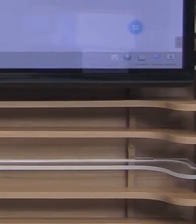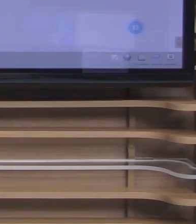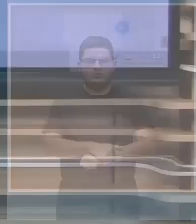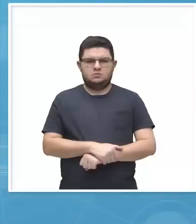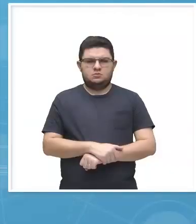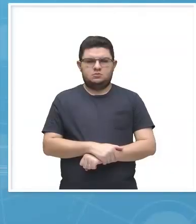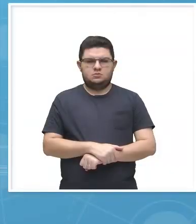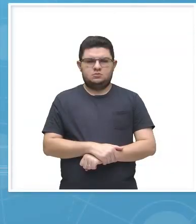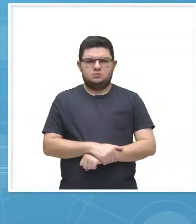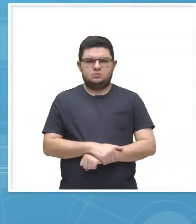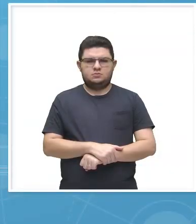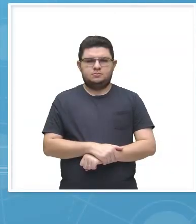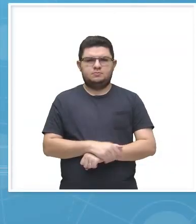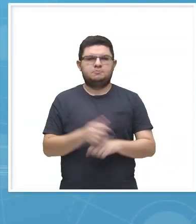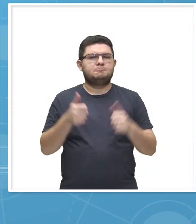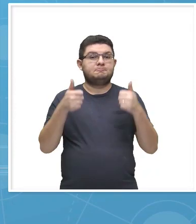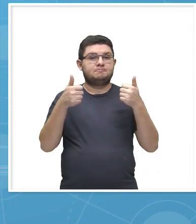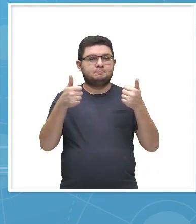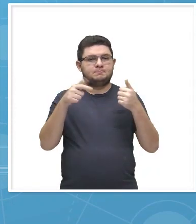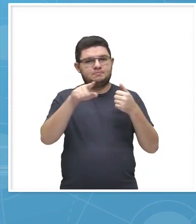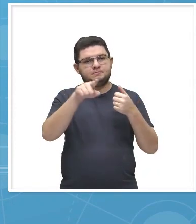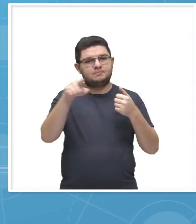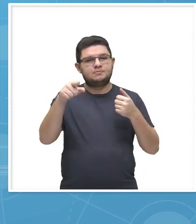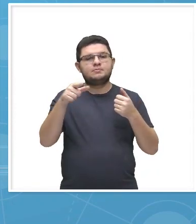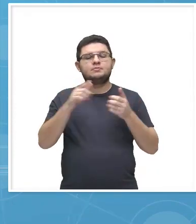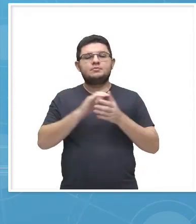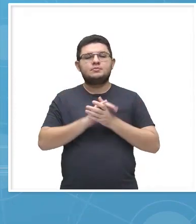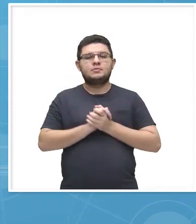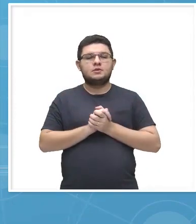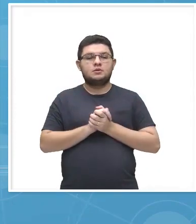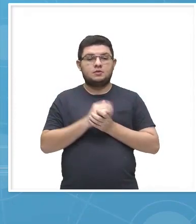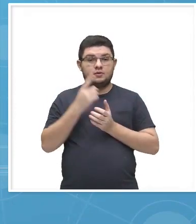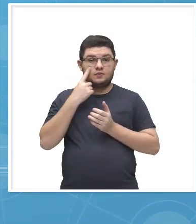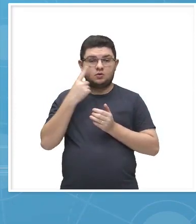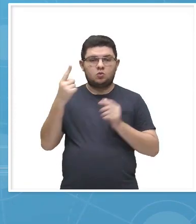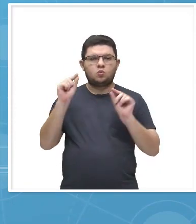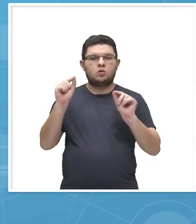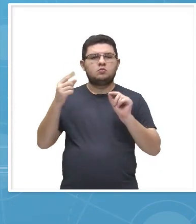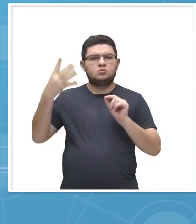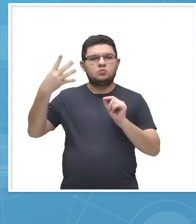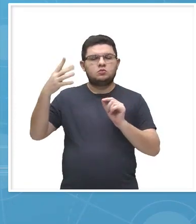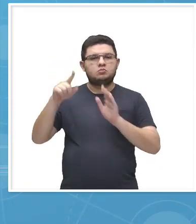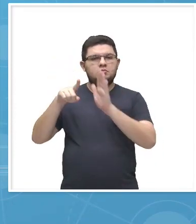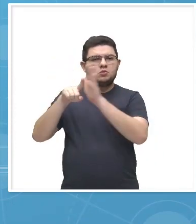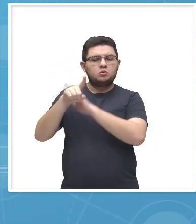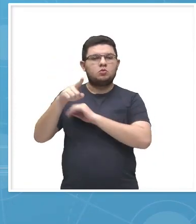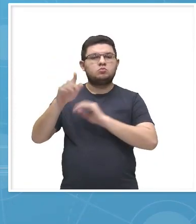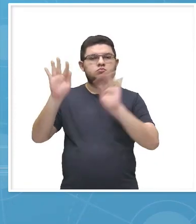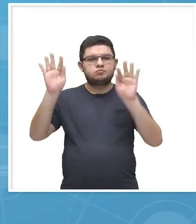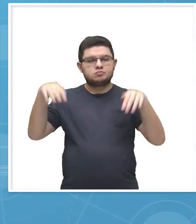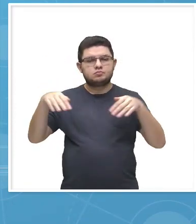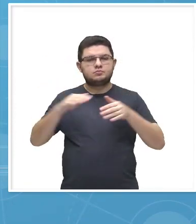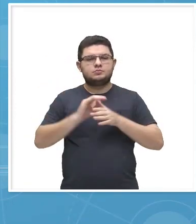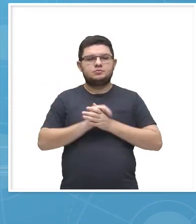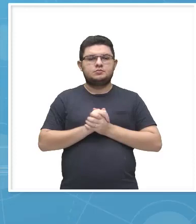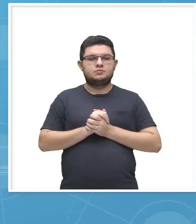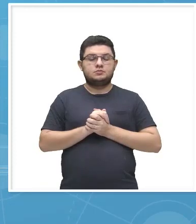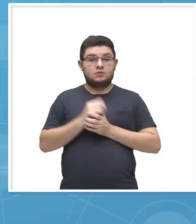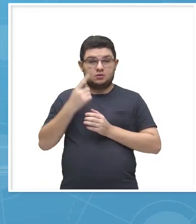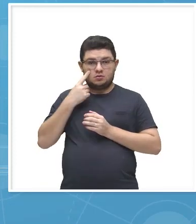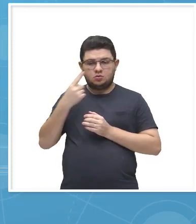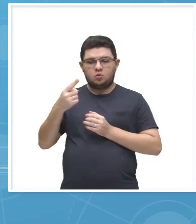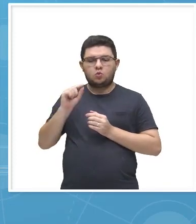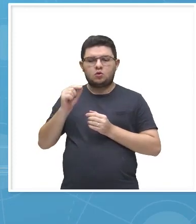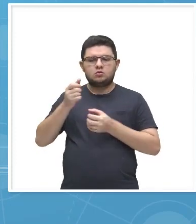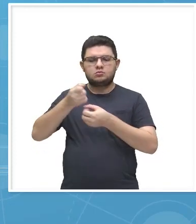Oi e aí pipow vamos conferir a nossa última question não é resposta usar uma olhada aqui que que